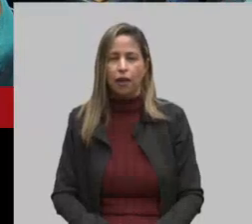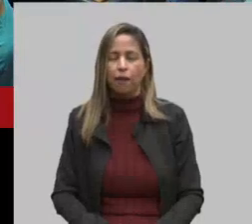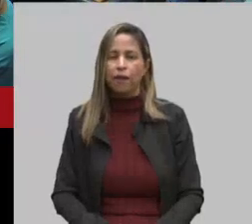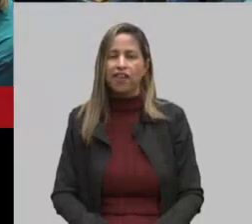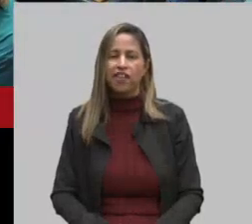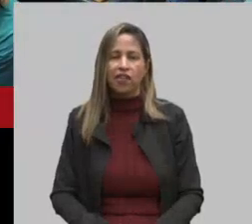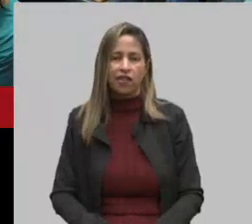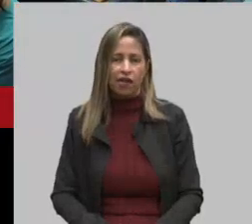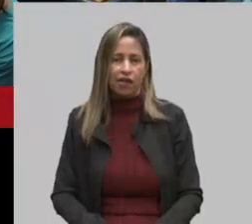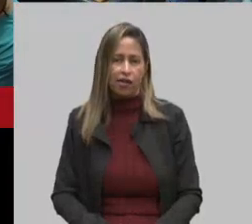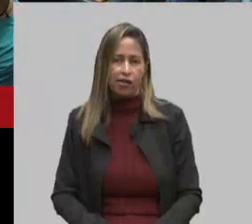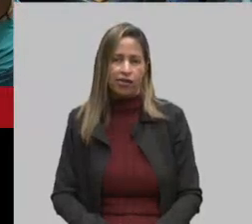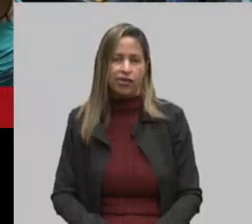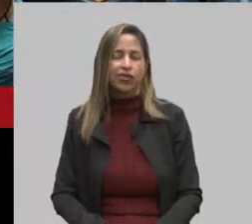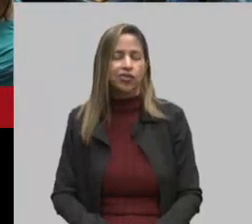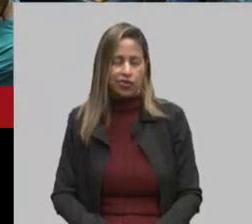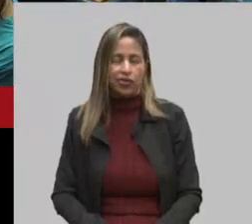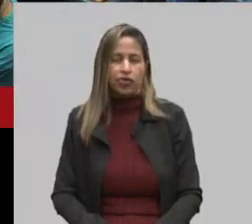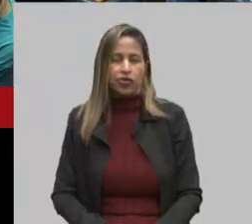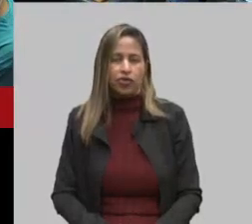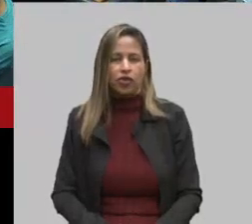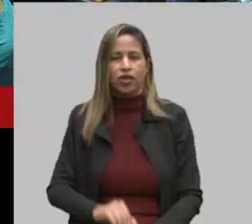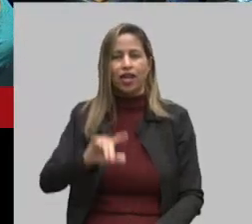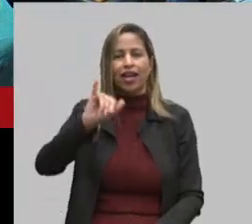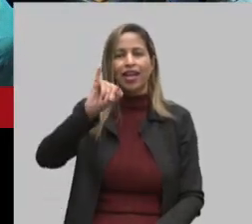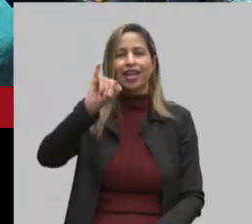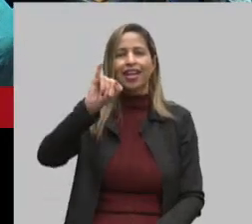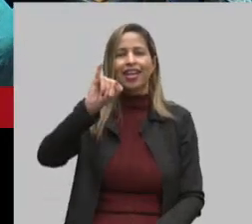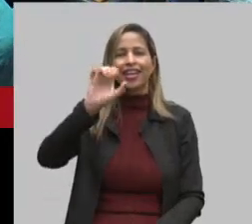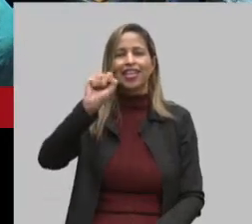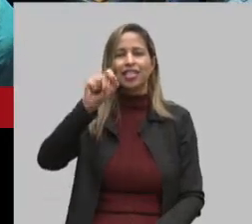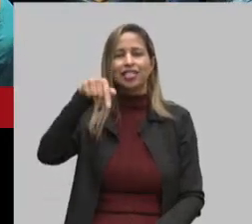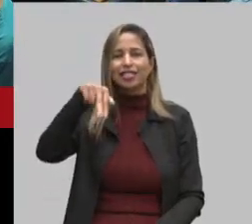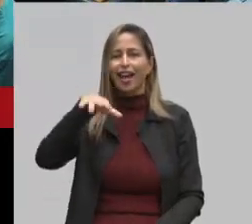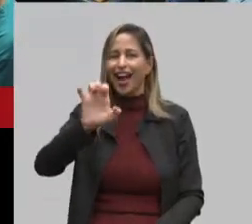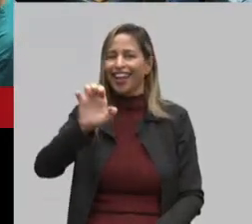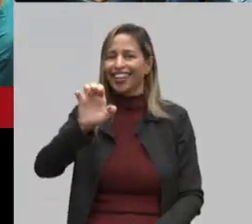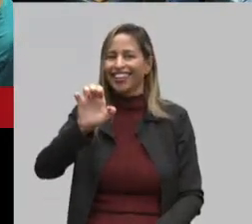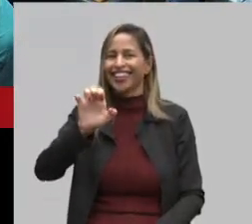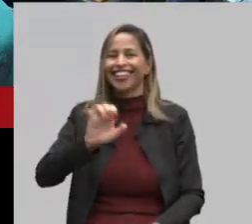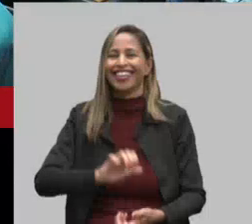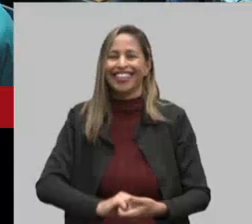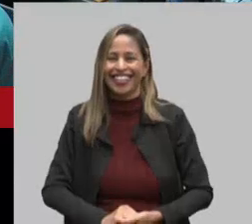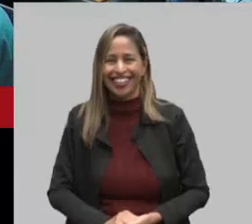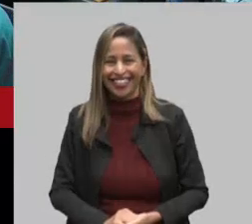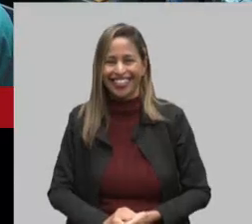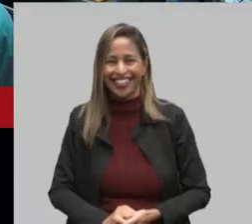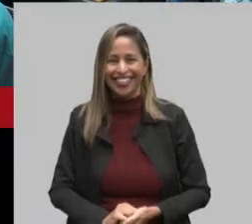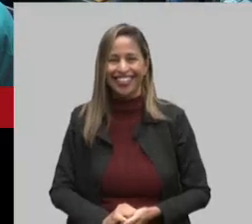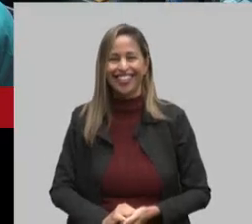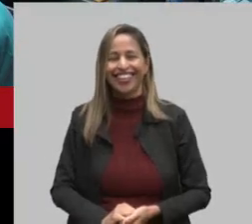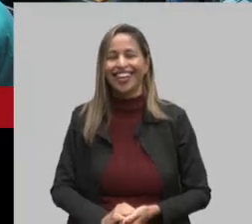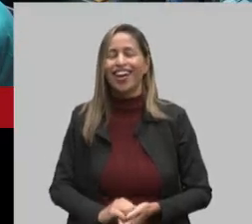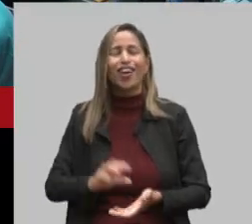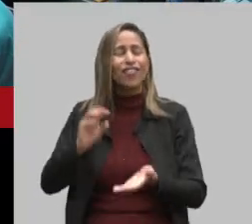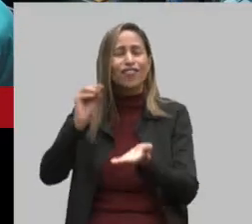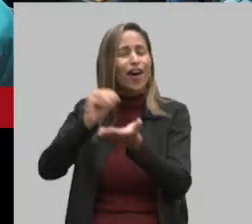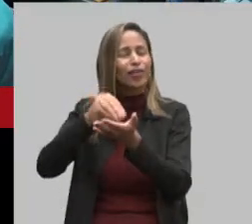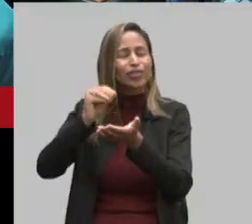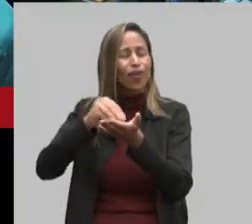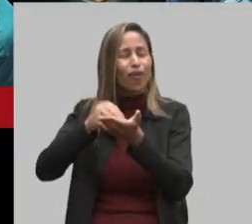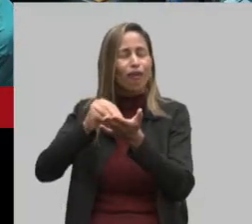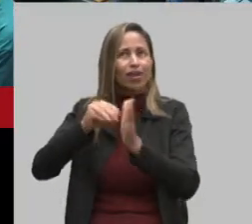obrigado eu sou o Isaac de Pouso Alegre e Bom eu acho que não ficou muito claro para vocês o